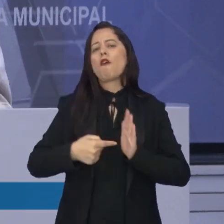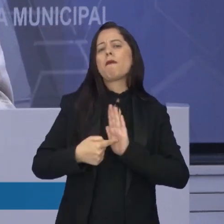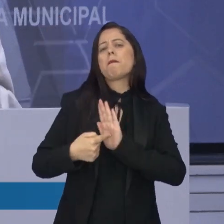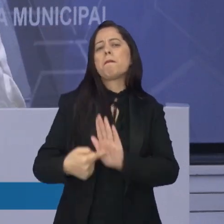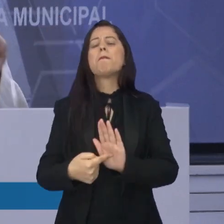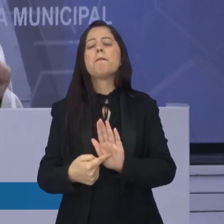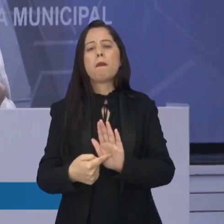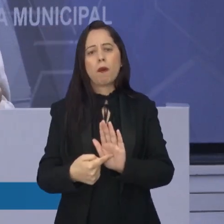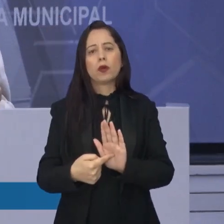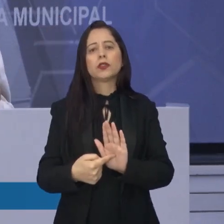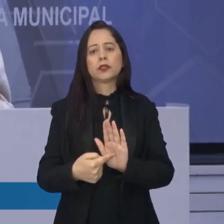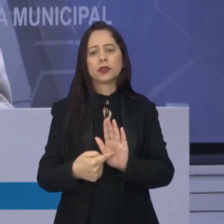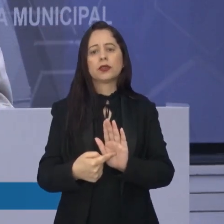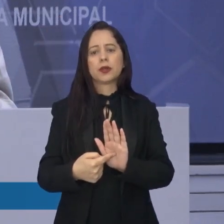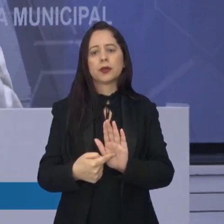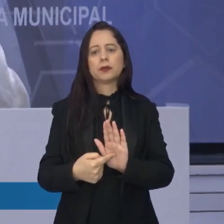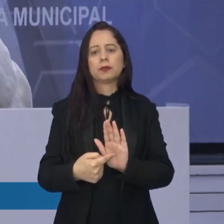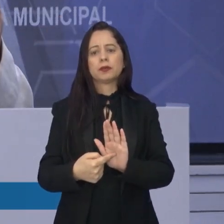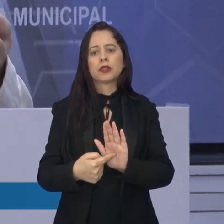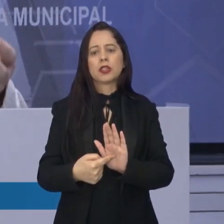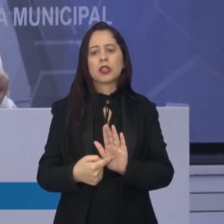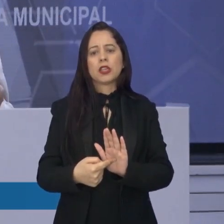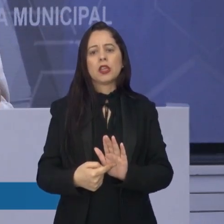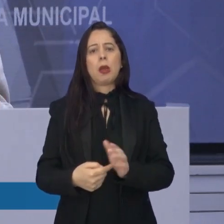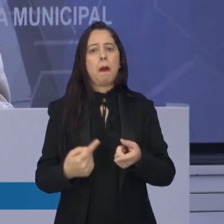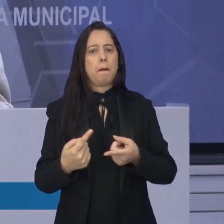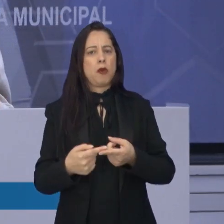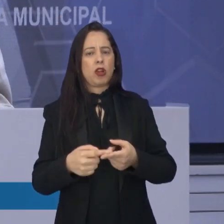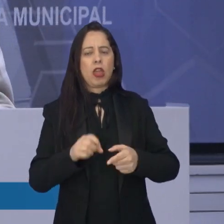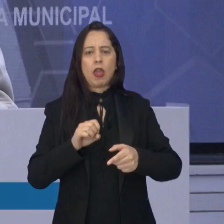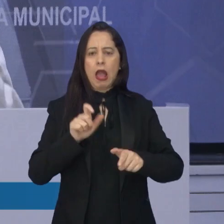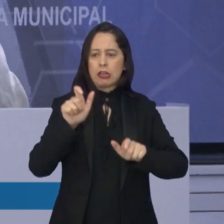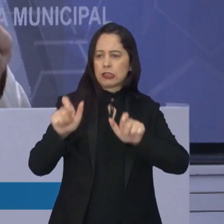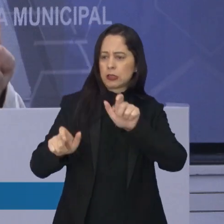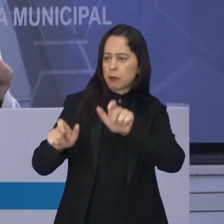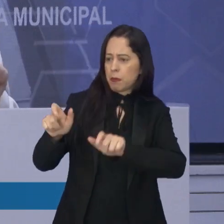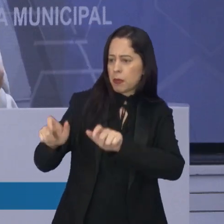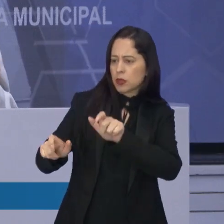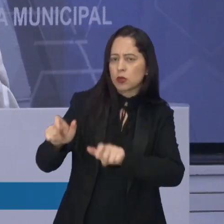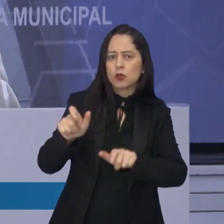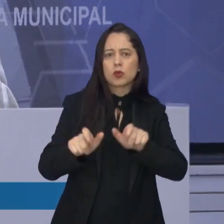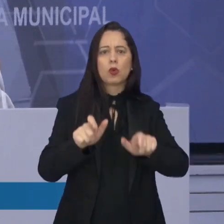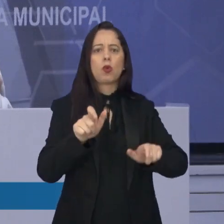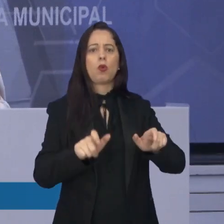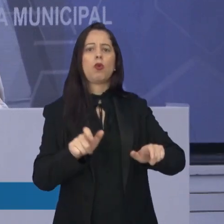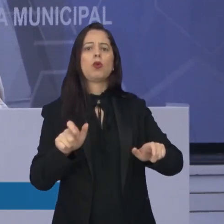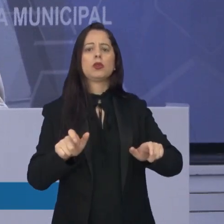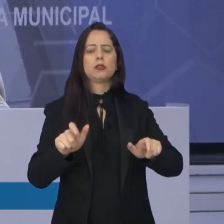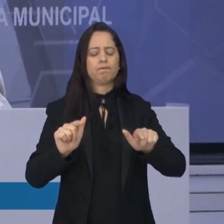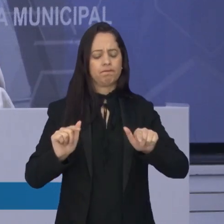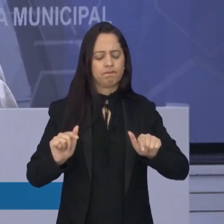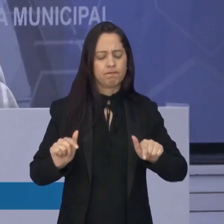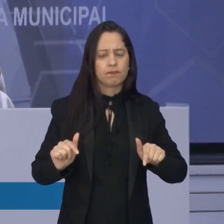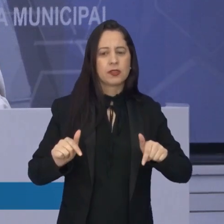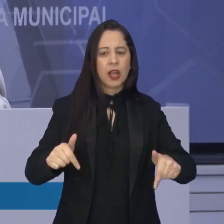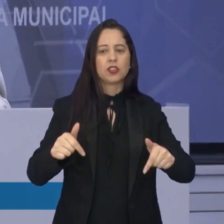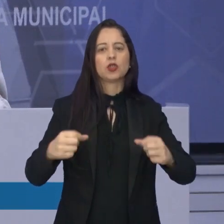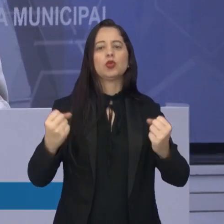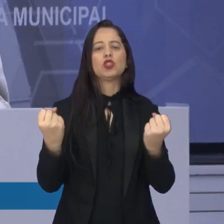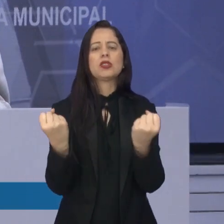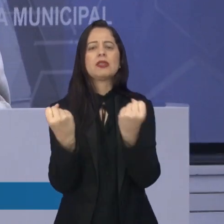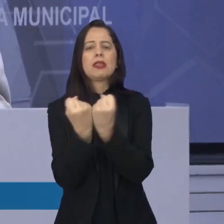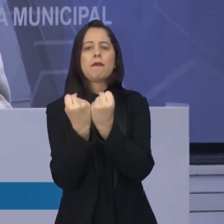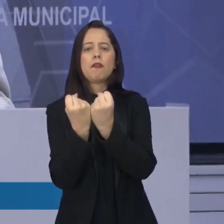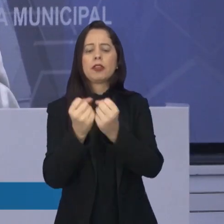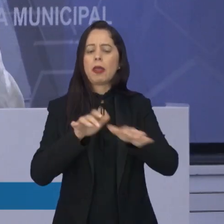contribuição de pessoas em suas atividades, em suas ações em defesa dos